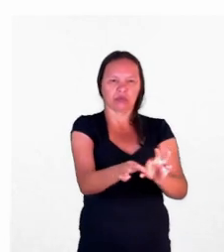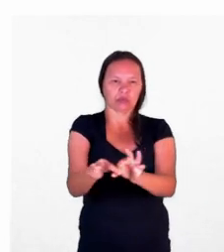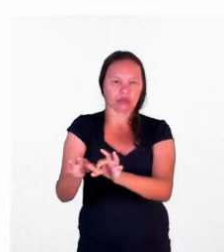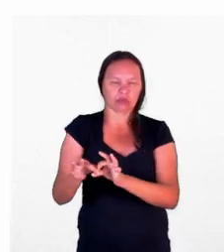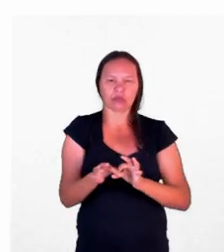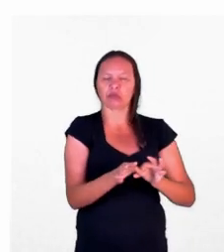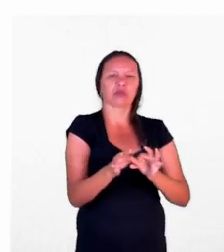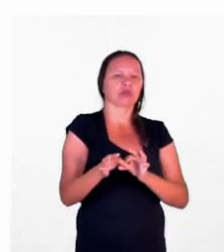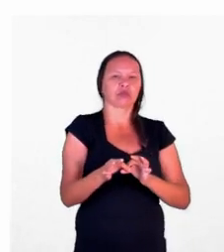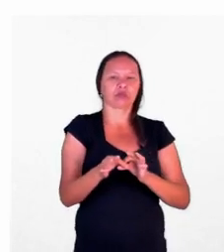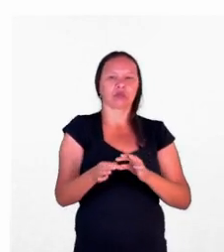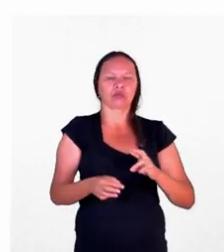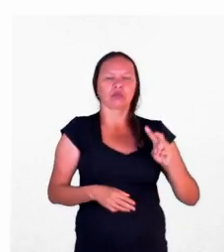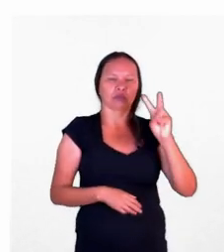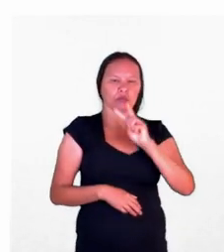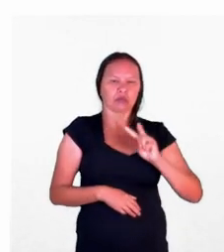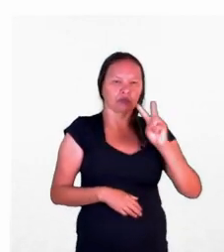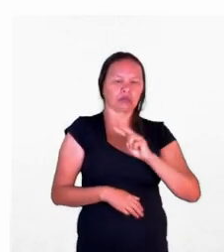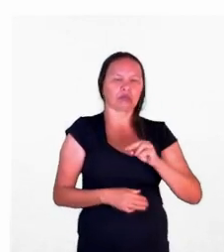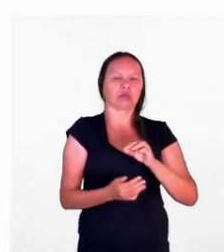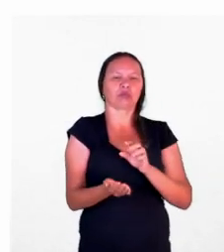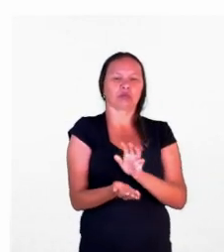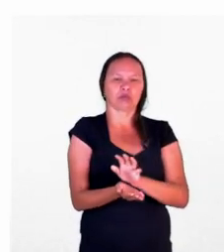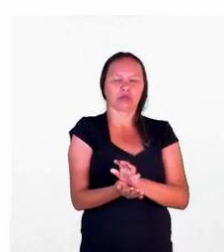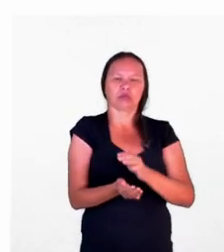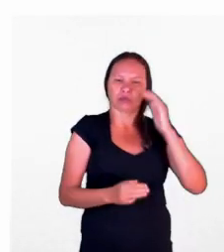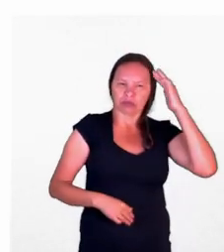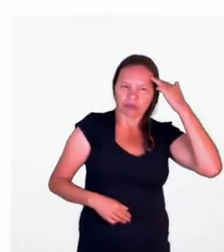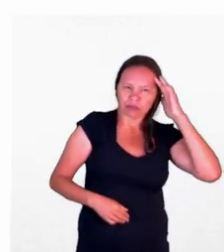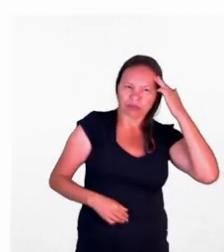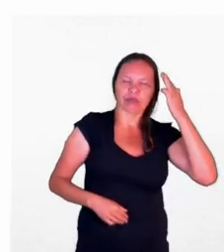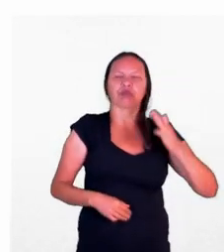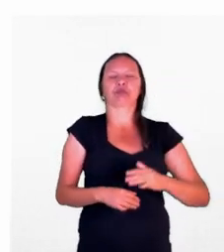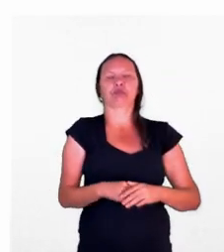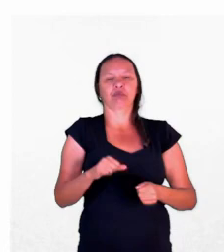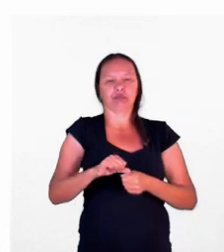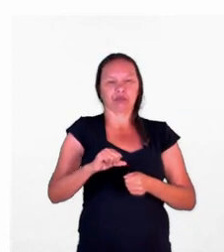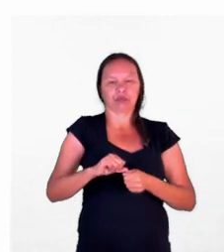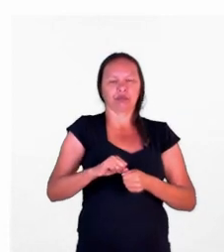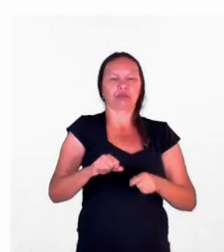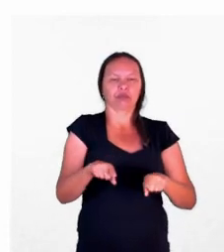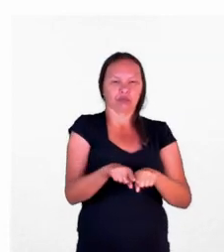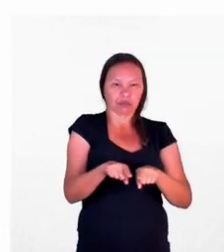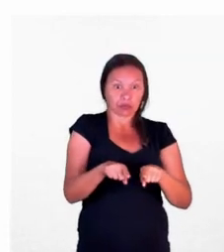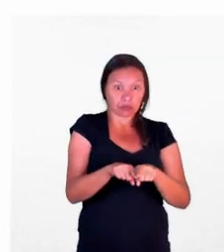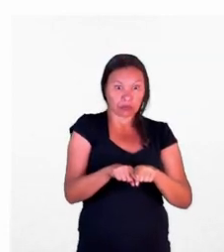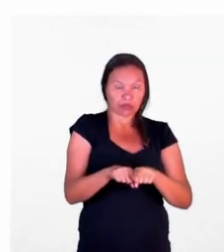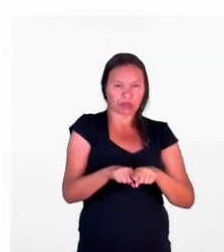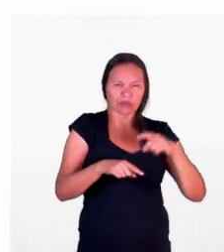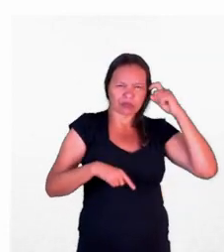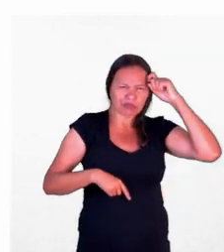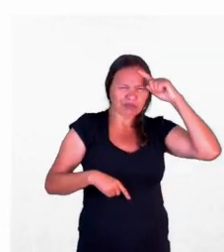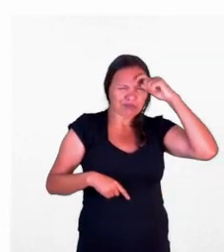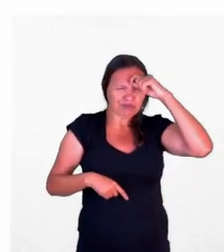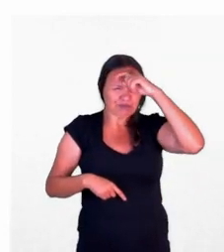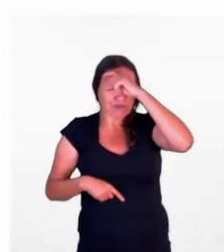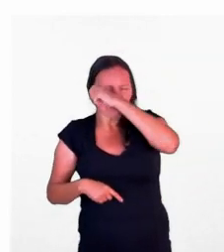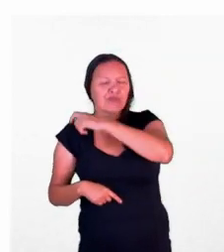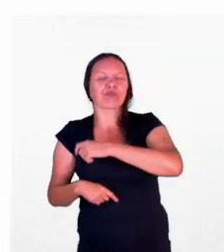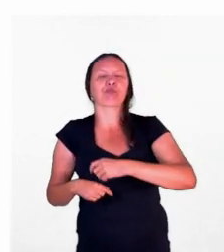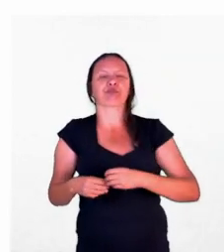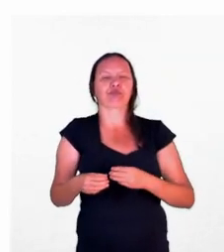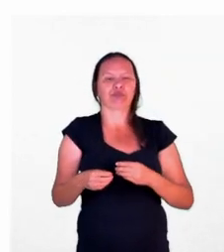fizeram oficinas nesses municípios para entender eh também um pouco da dificuldade dos Municípios